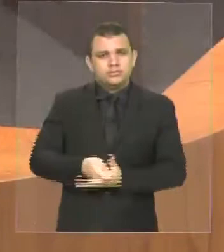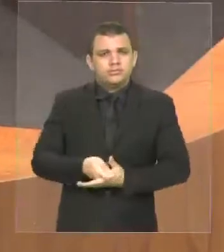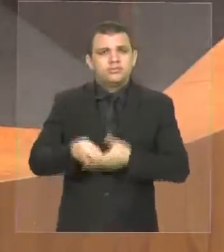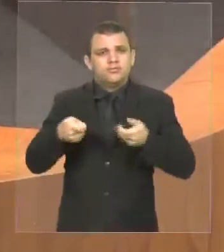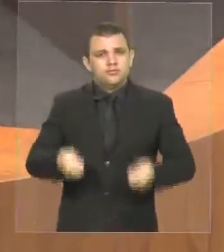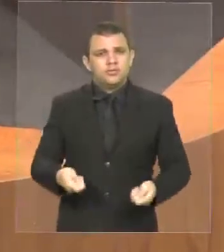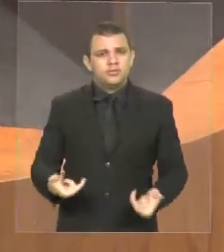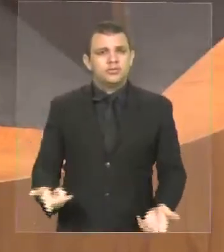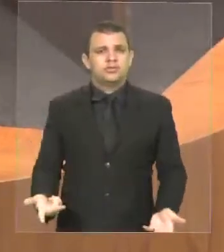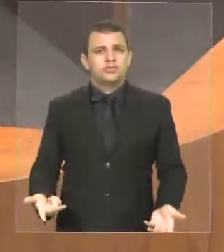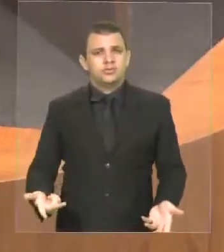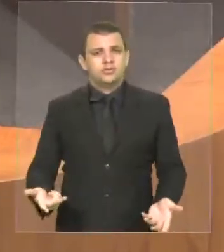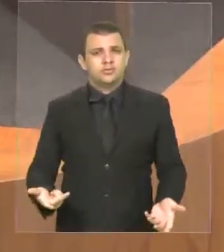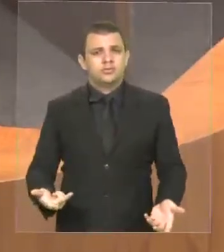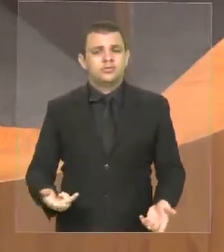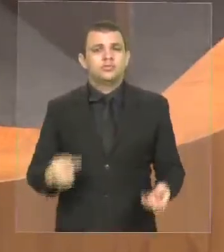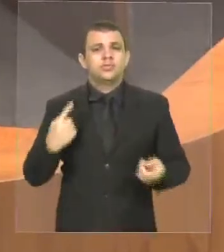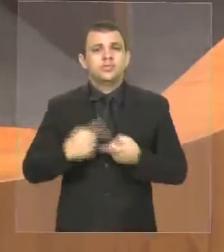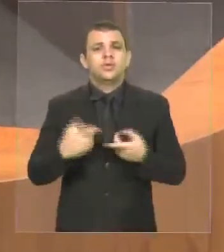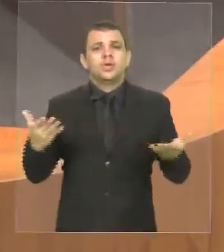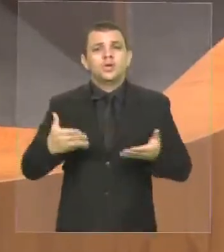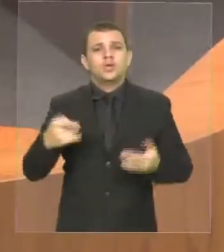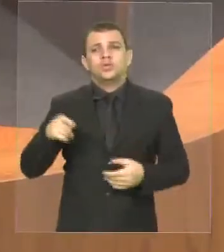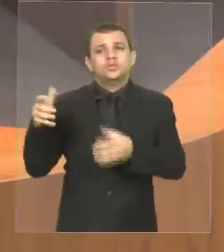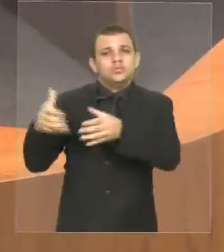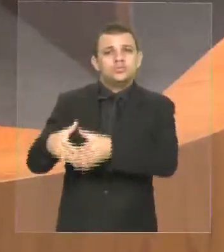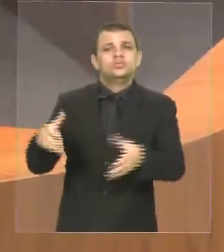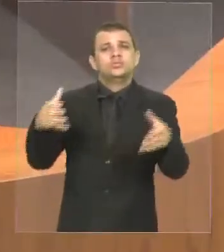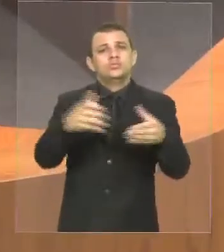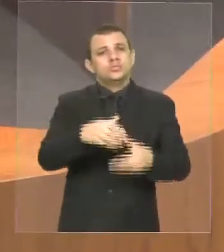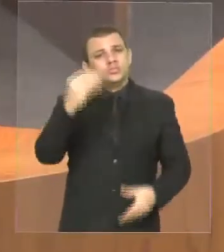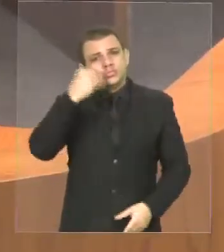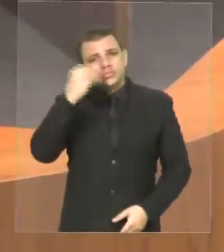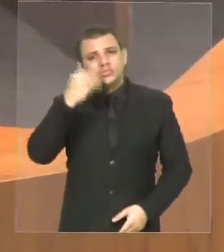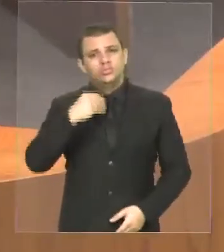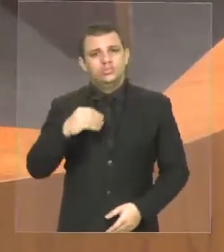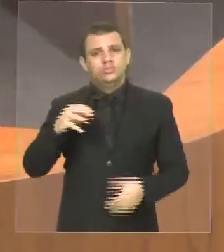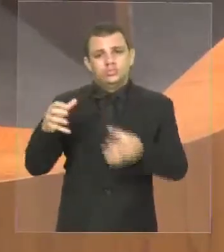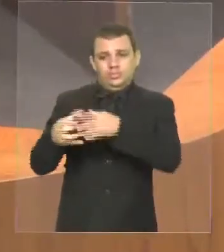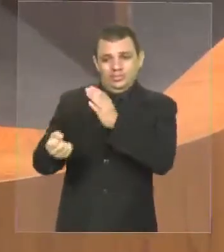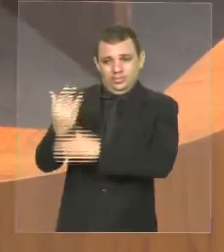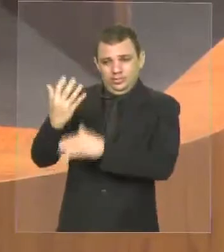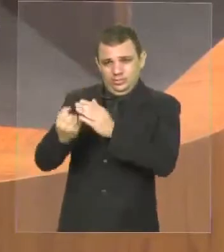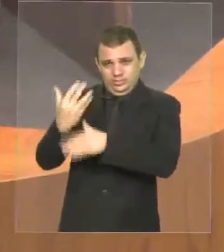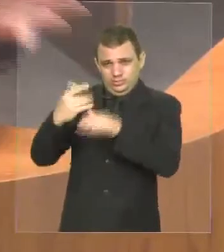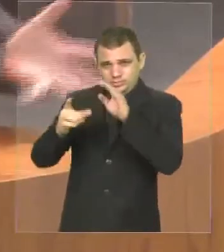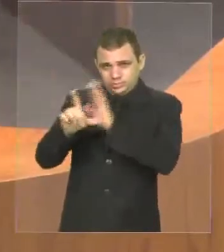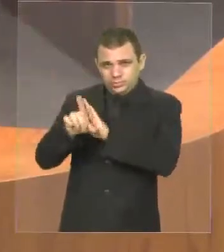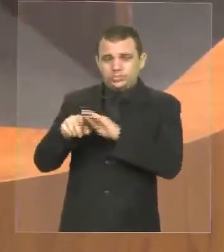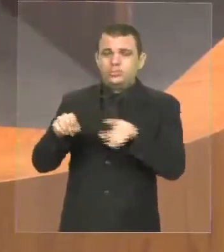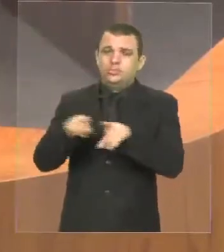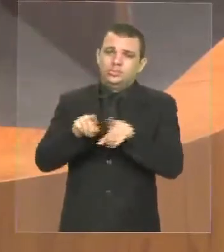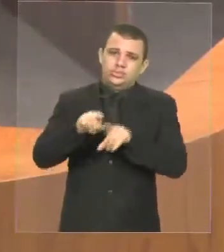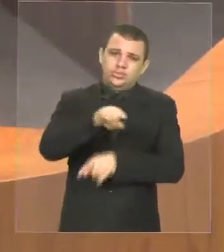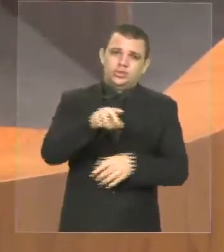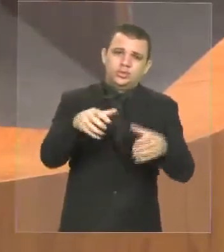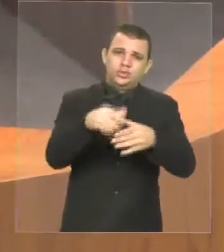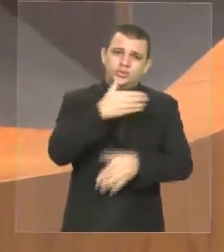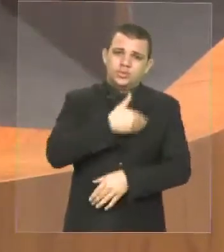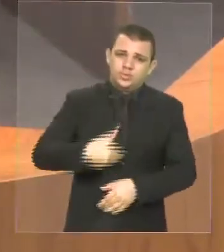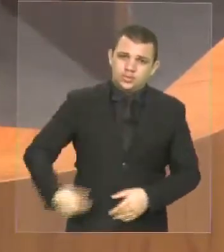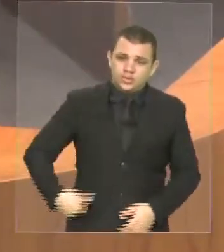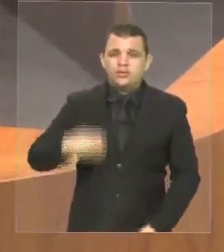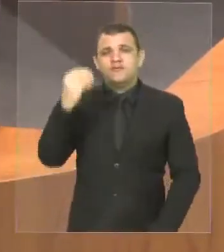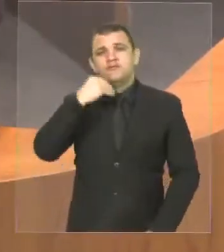Hoje, os poderes estão fragilizados. No caso do Legislativo e do Executivo, hoje está, o Brasil